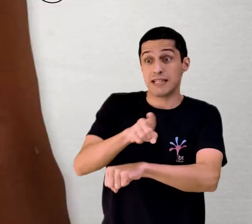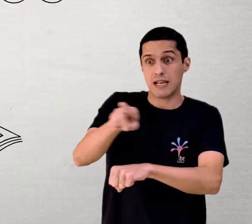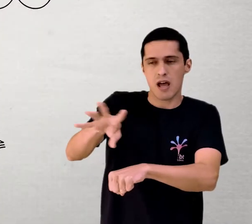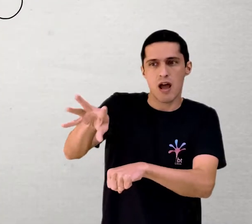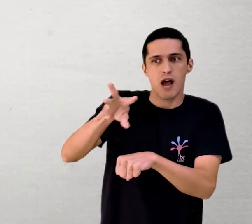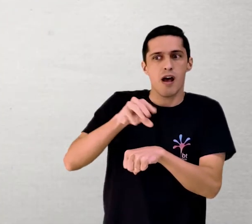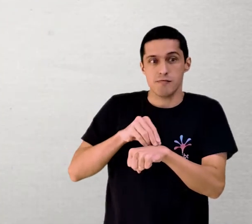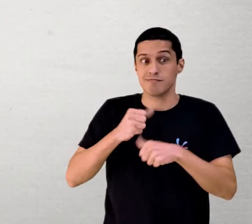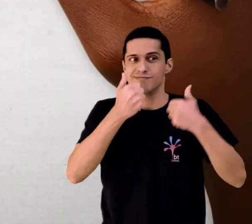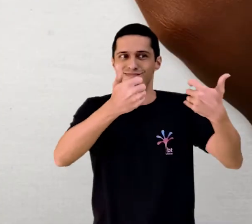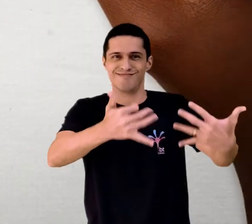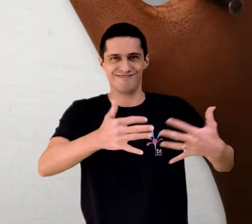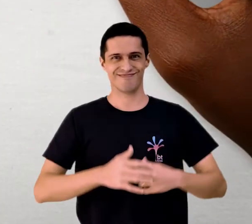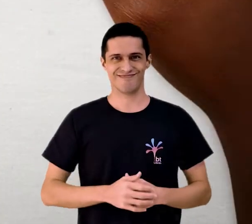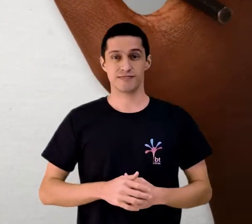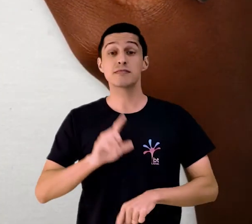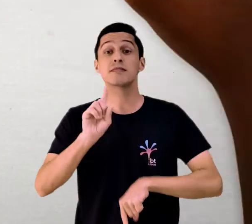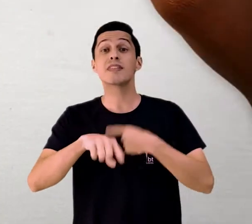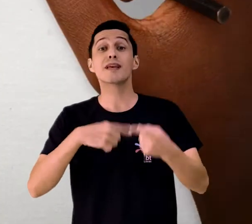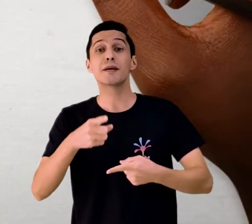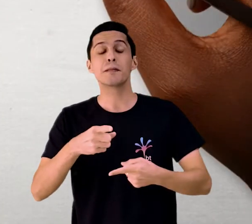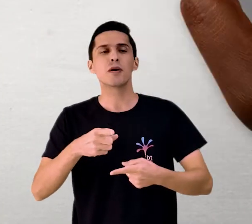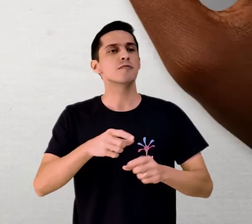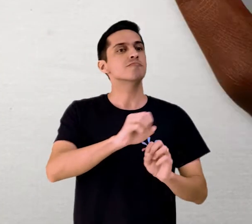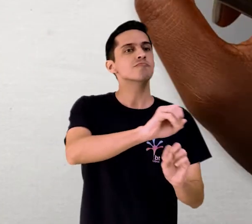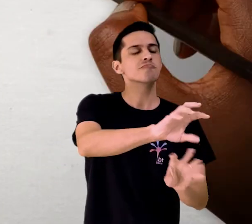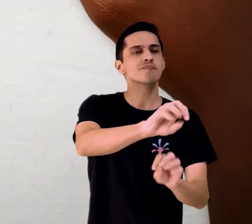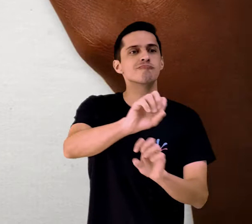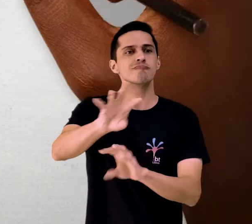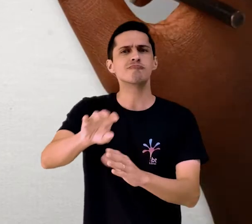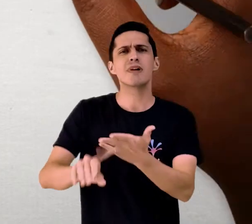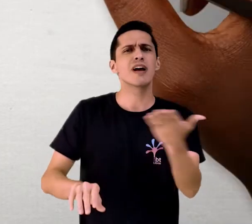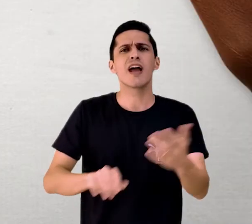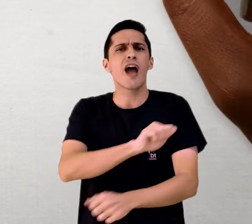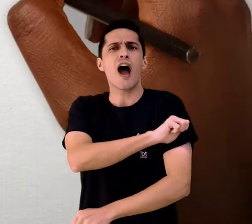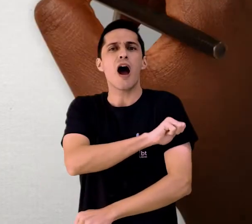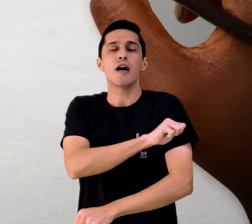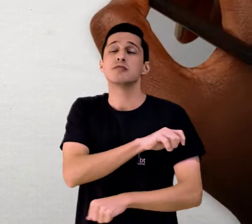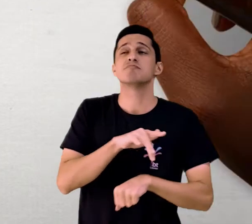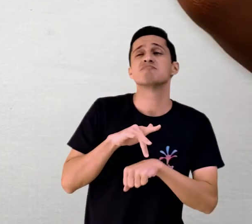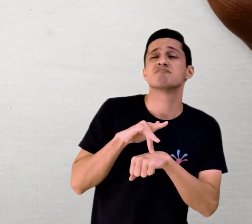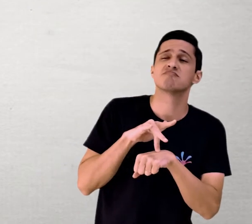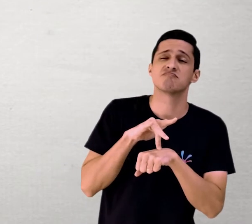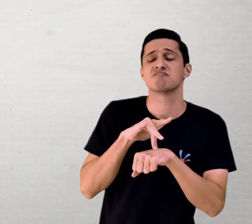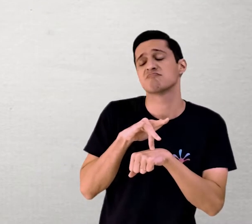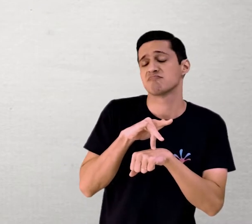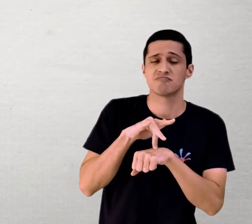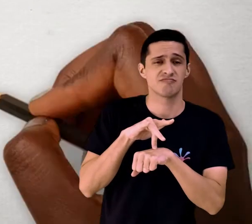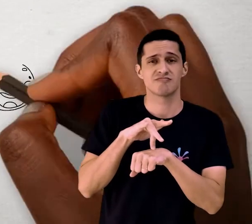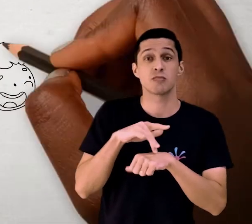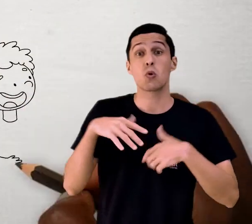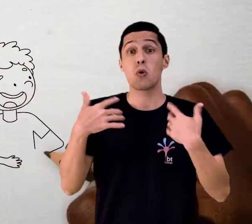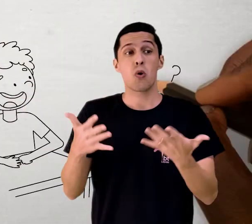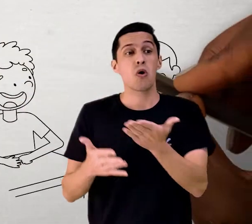áreas de conhecimento. Quando chega o momento de trabalhar com os estudantes, eles demonstram pouco interesse e envolvimento com